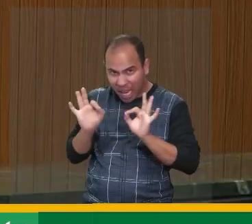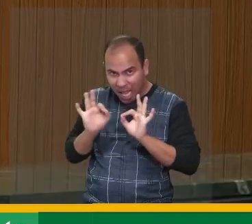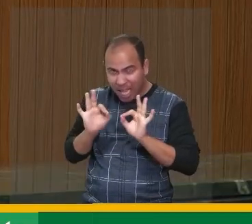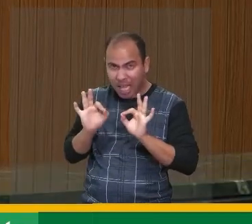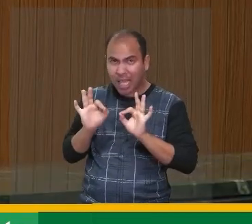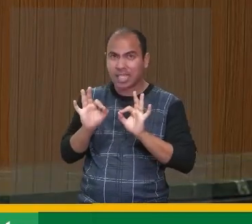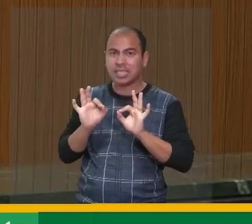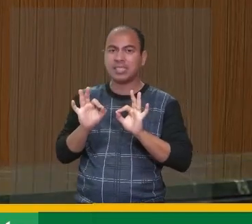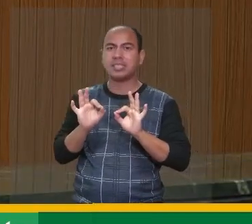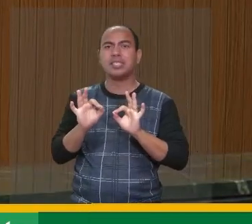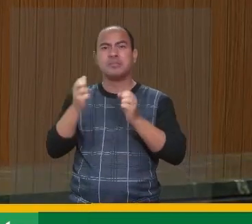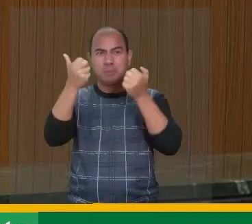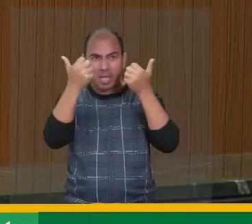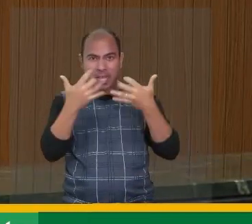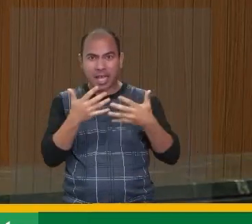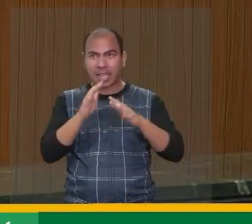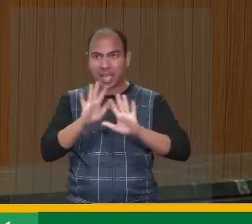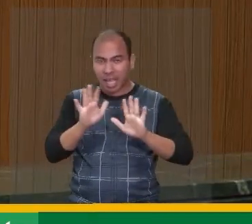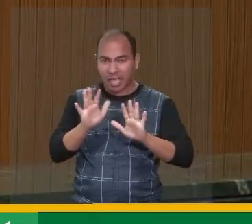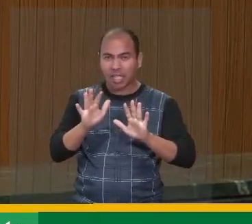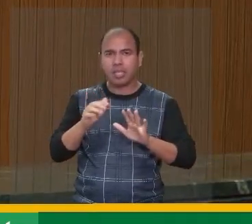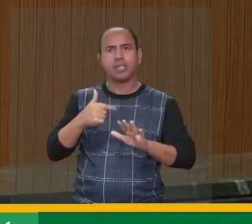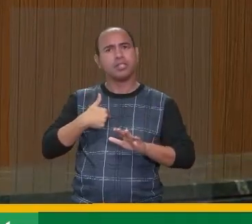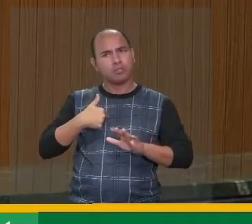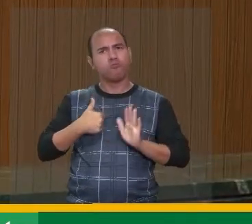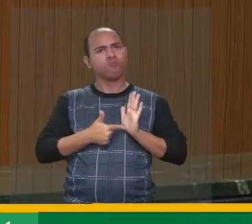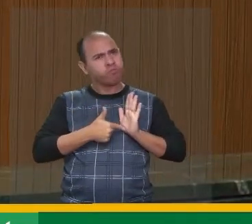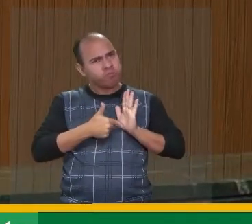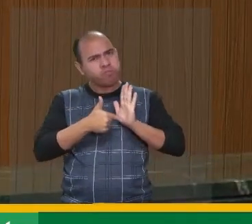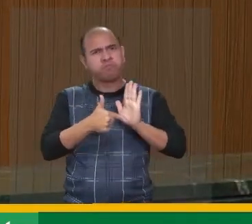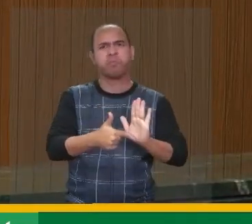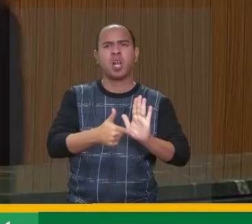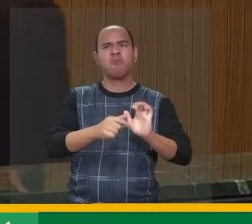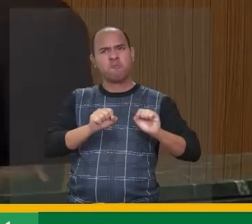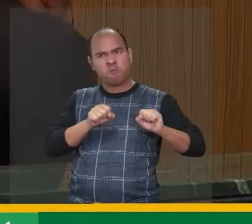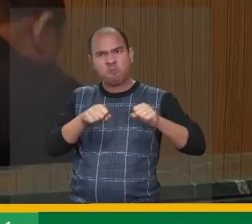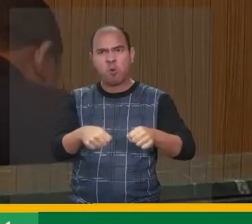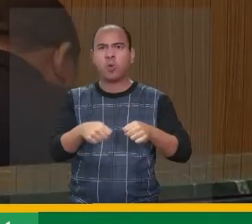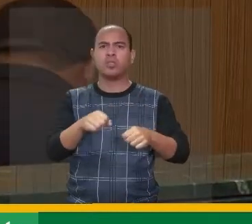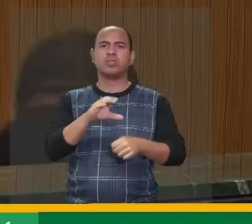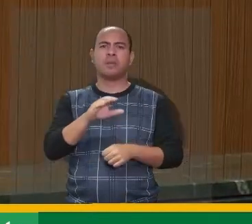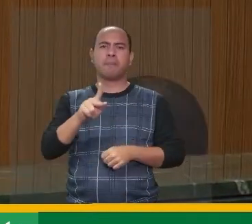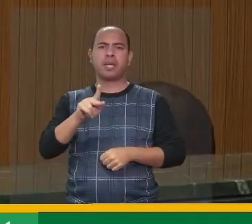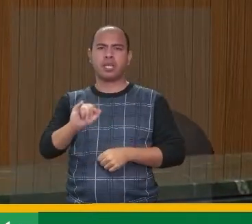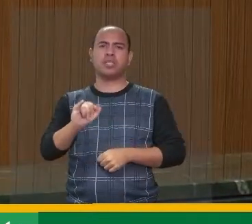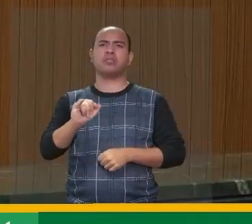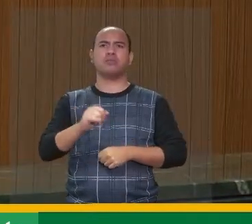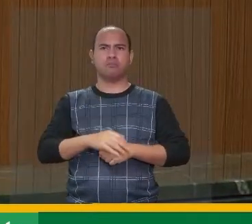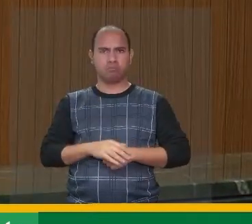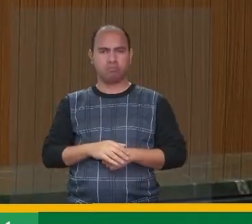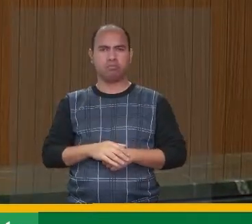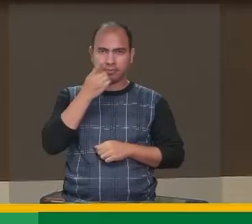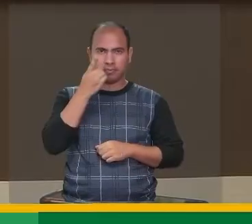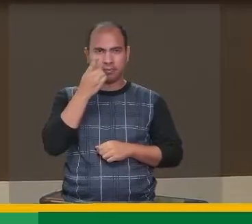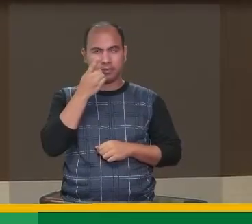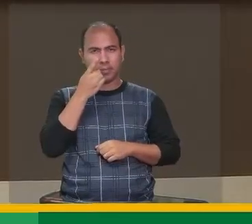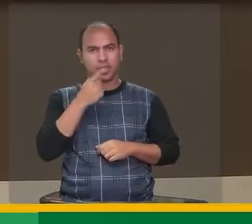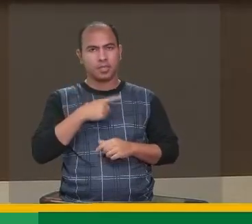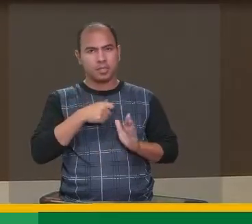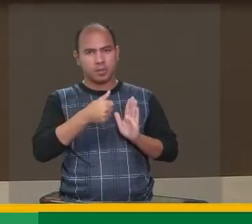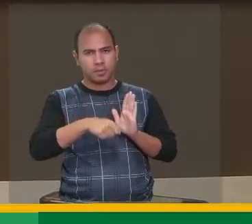que vai fazer eu vou tocar essa CPI Bia você compra assinatura mas eu tenho para frente obrigado senhor presidente